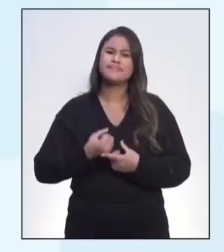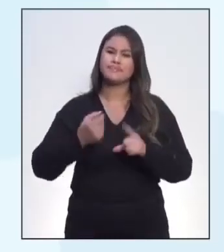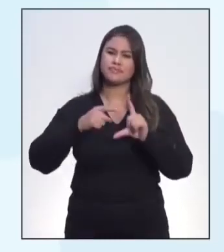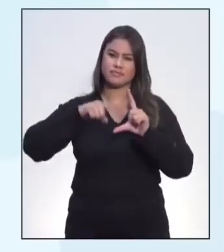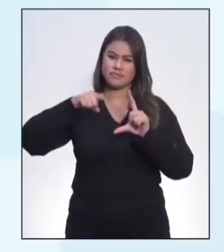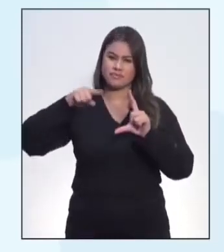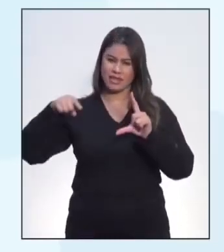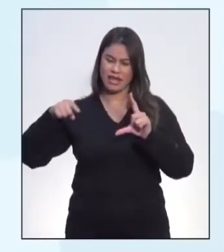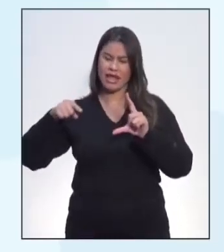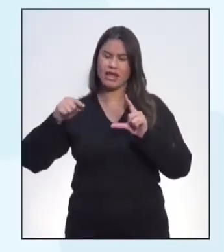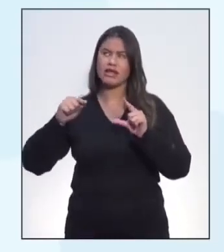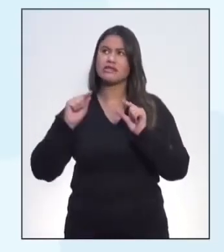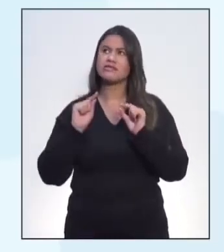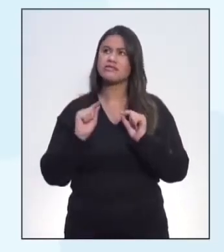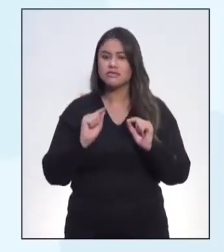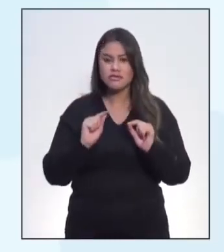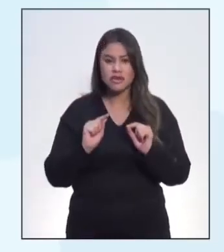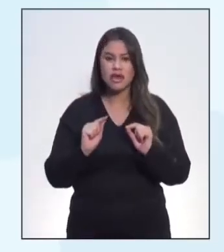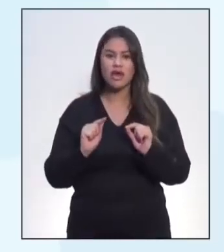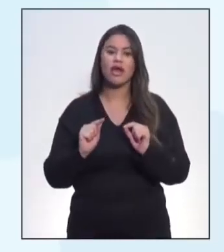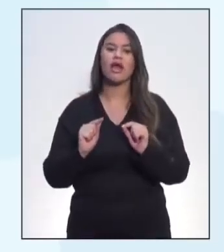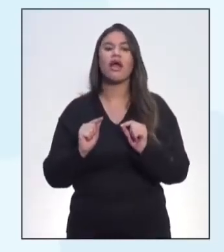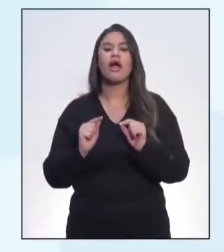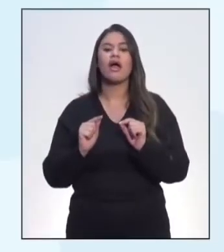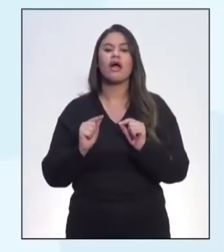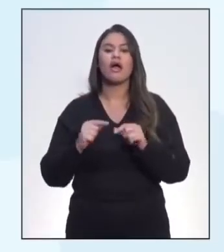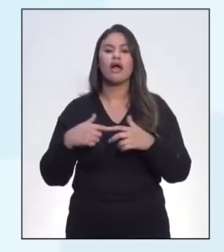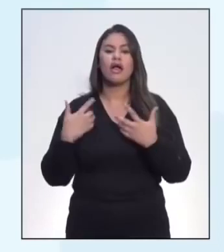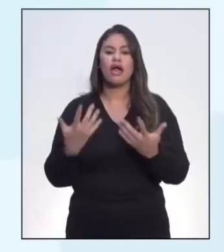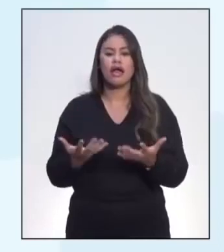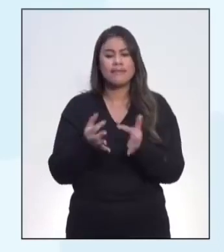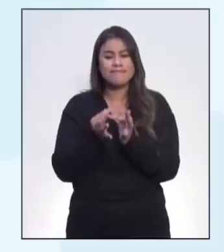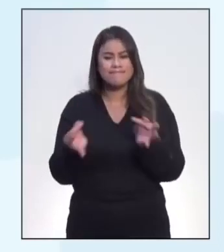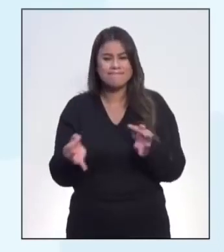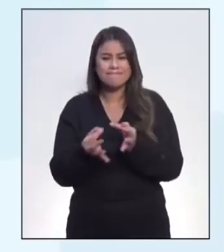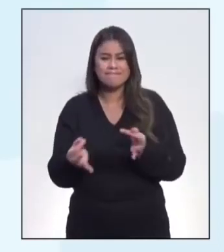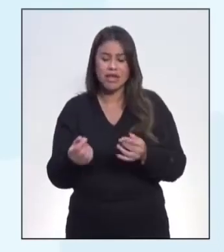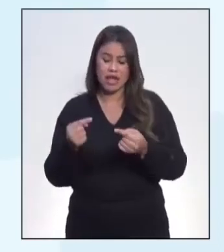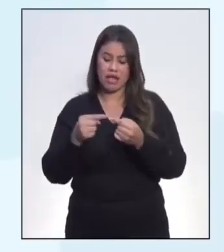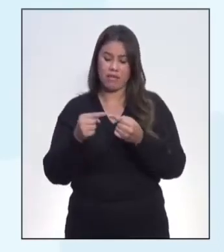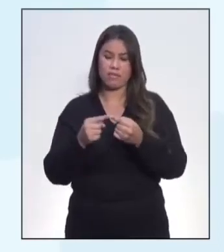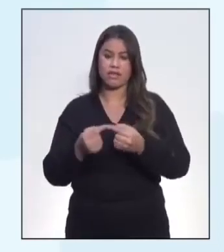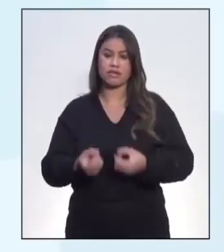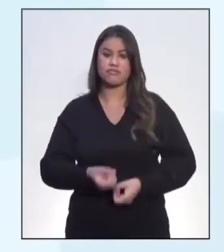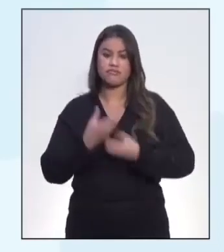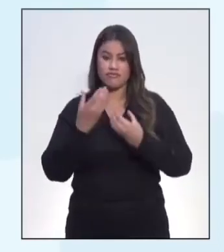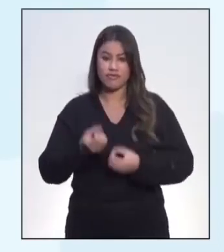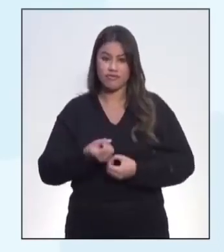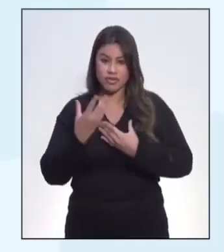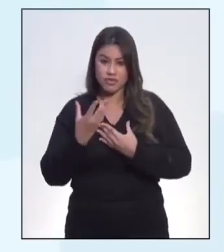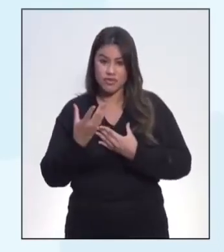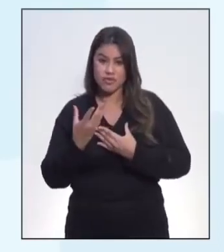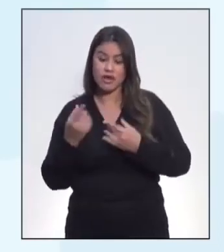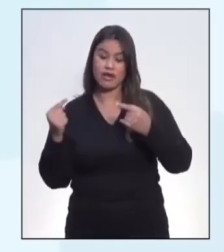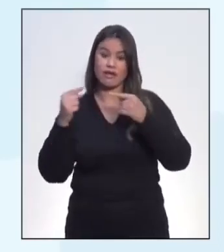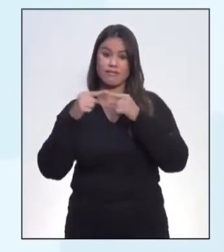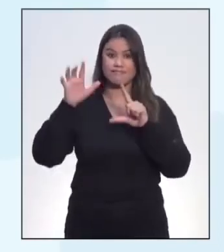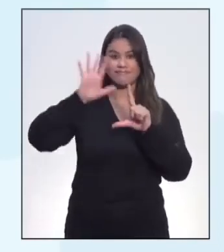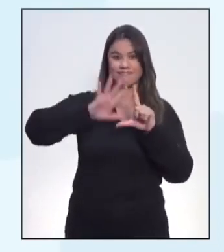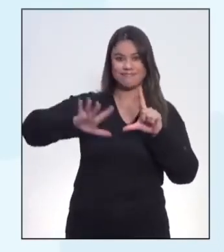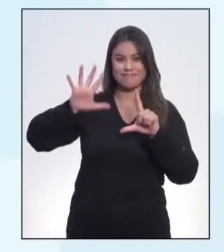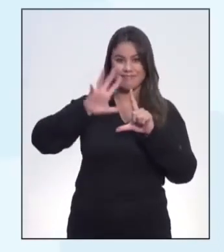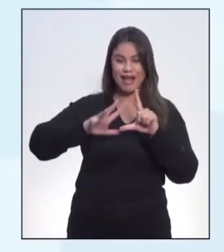recursos gráficos que servem para transmitir informações por meio de imagens, desenhos,